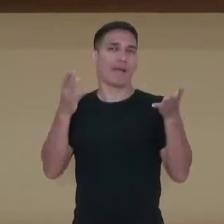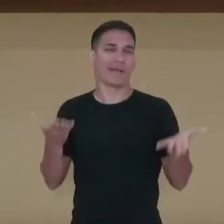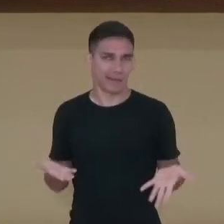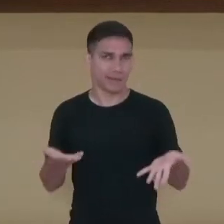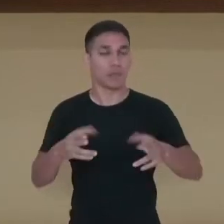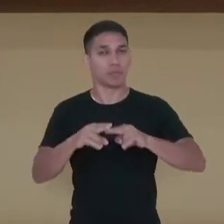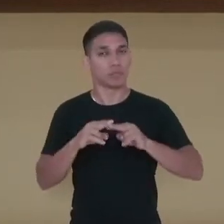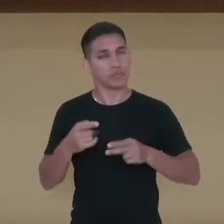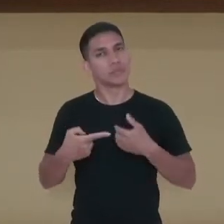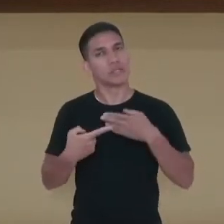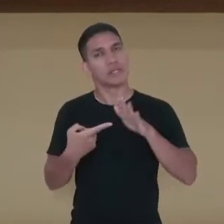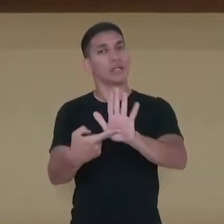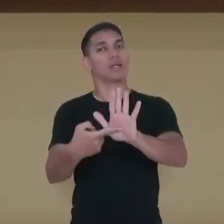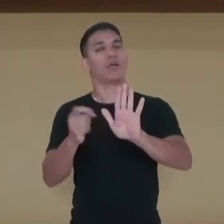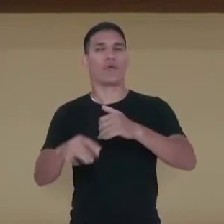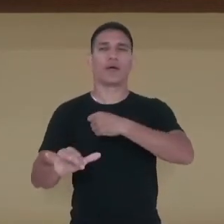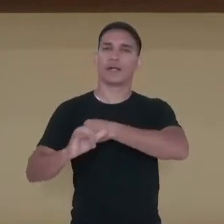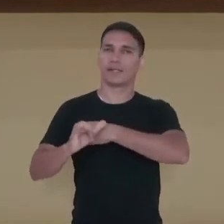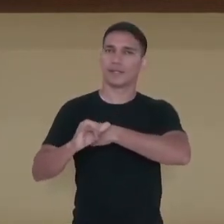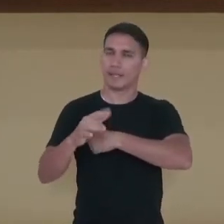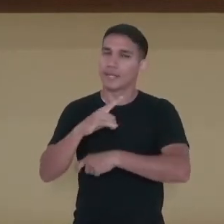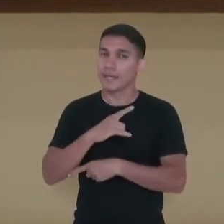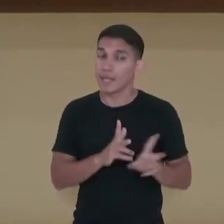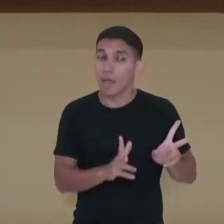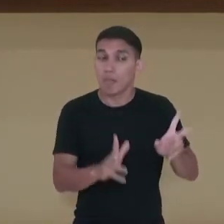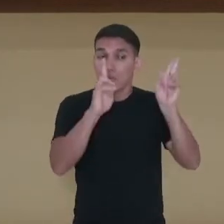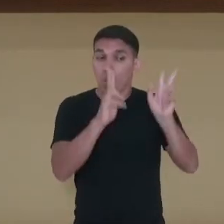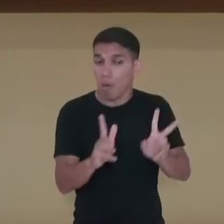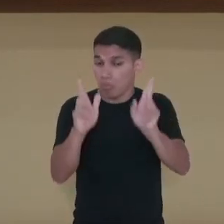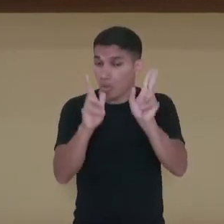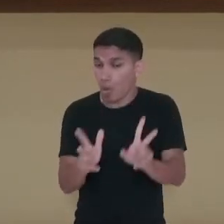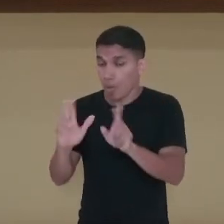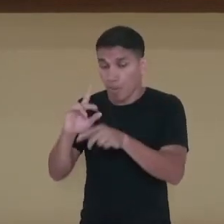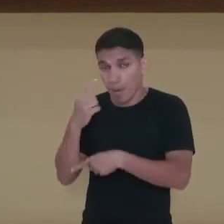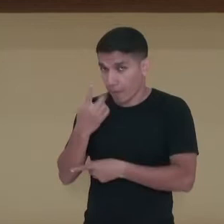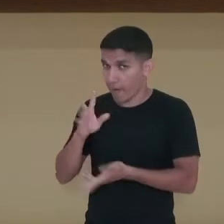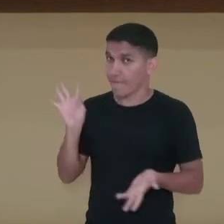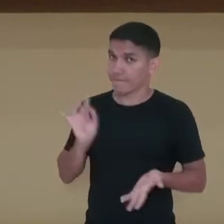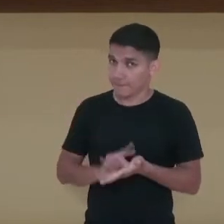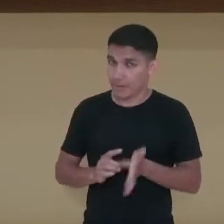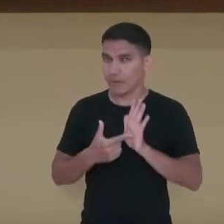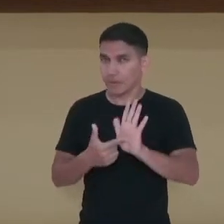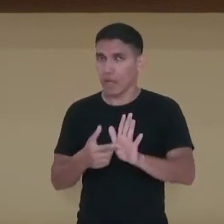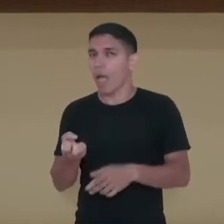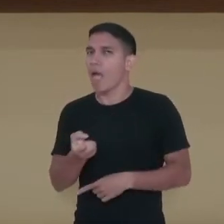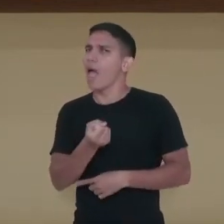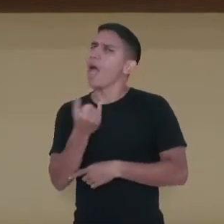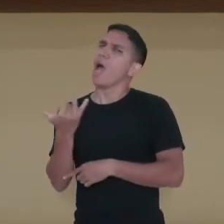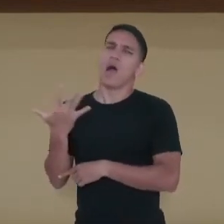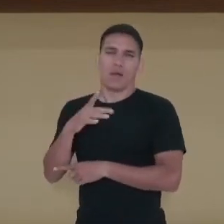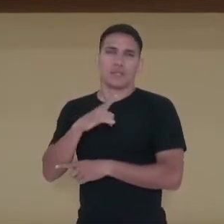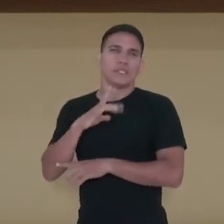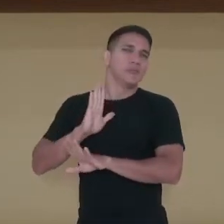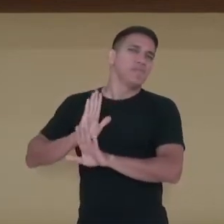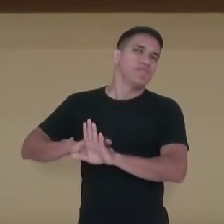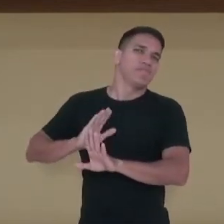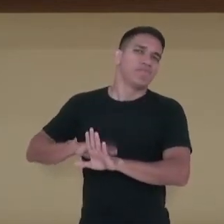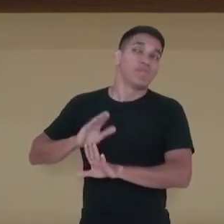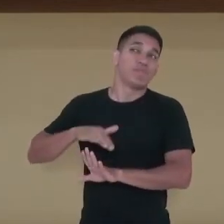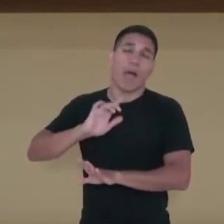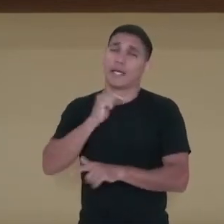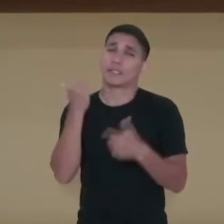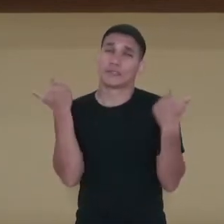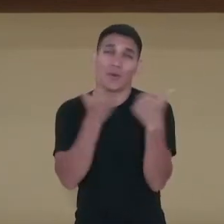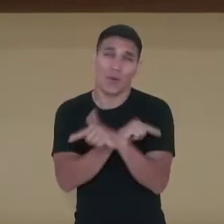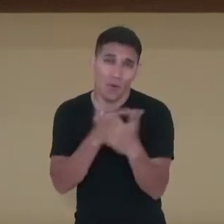as crônicas, elas fazem um recorte da realidade, algumas delas têm um tom mais